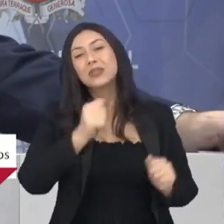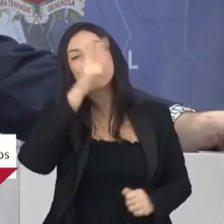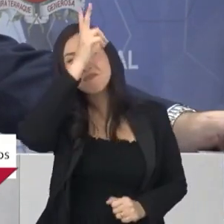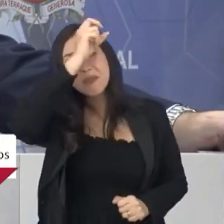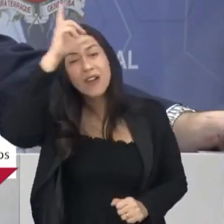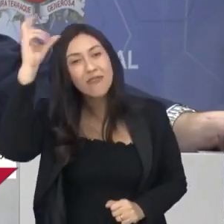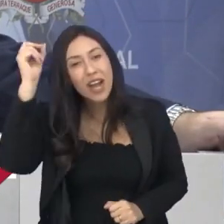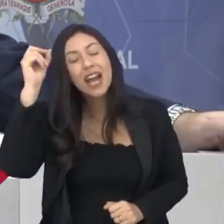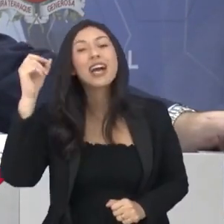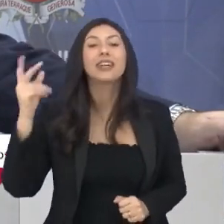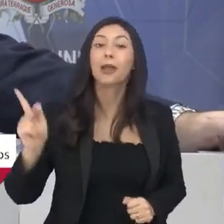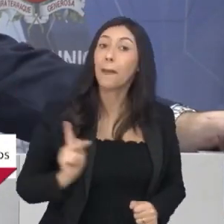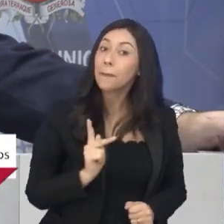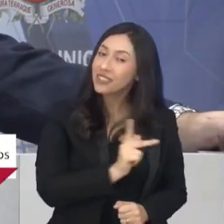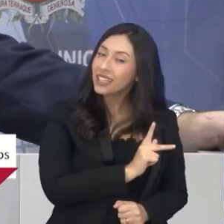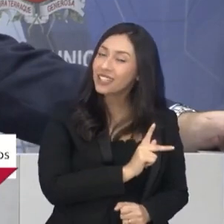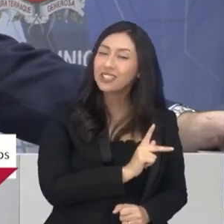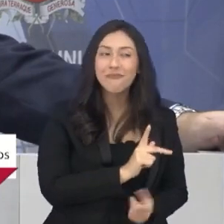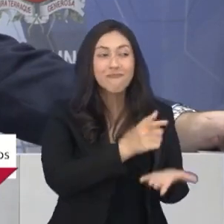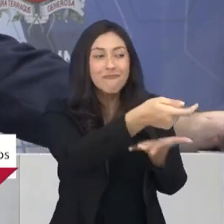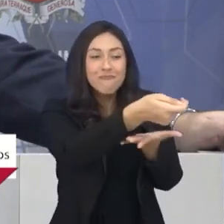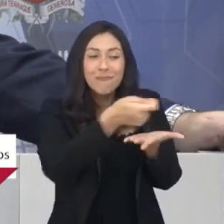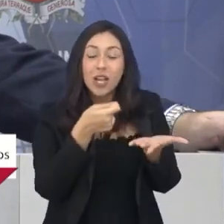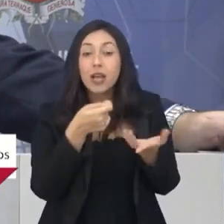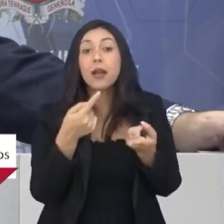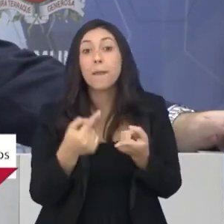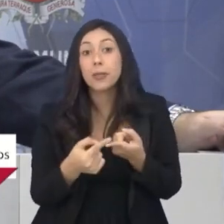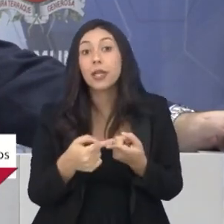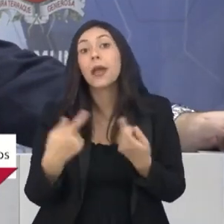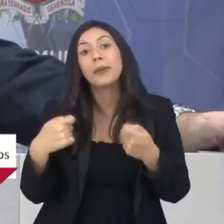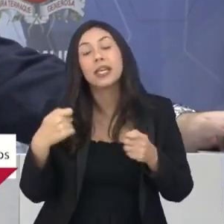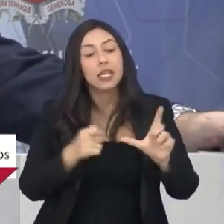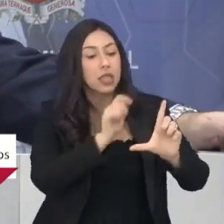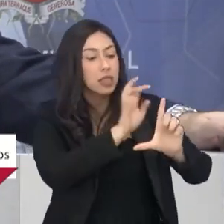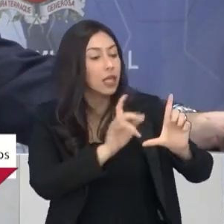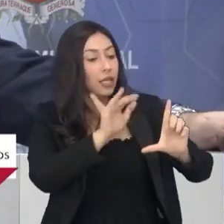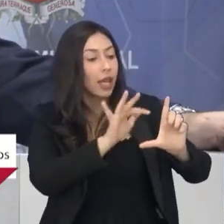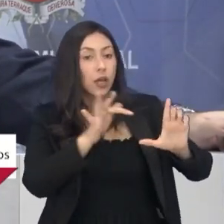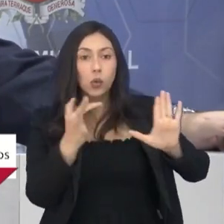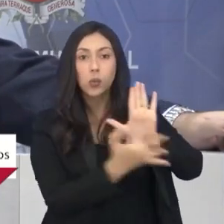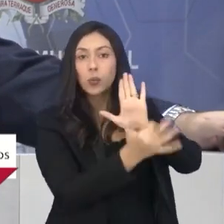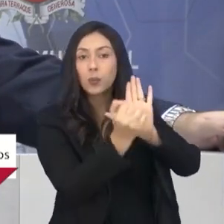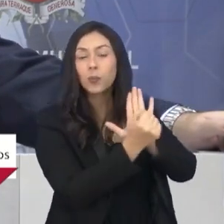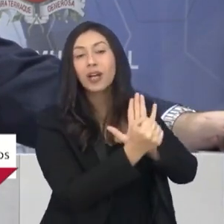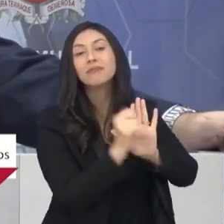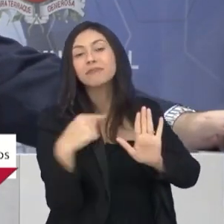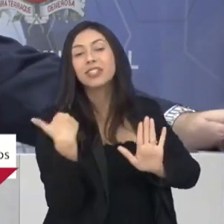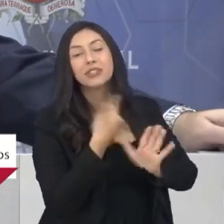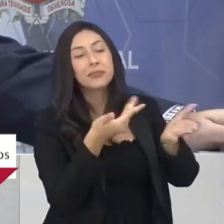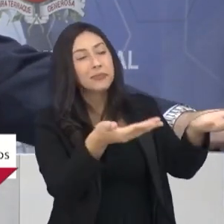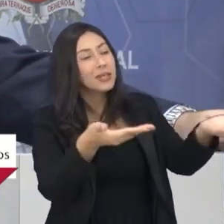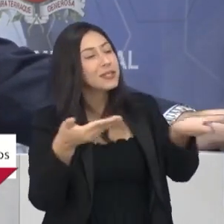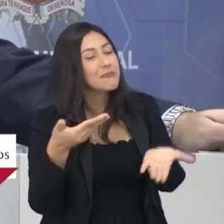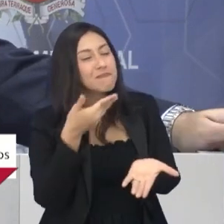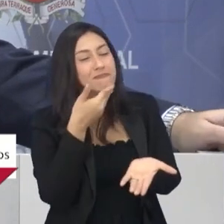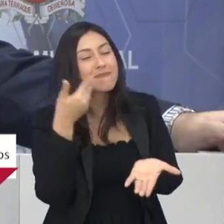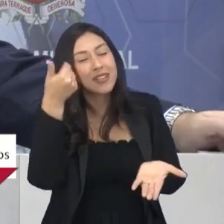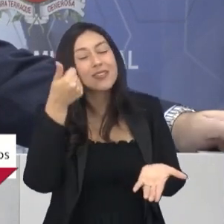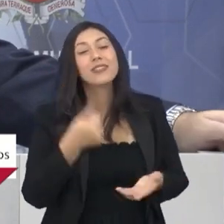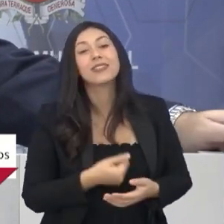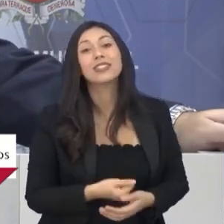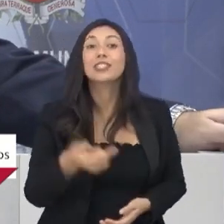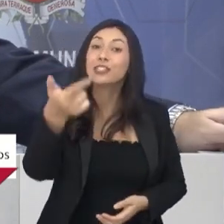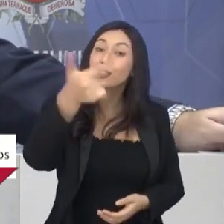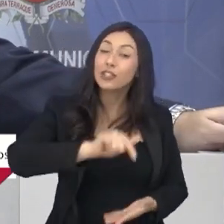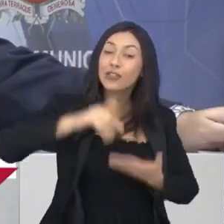retirem o seu convite porque é preciso que faça adesão pelo nosso care code para nós podermos recepcioná-los da melhor forma mais